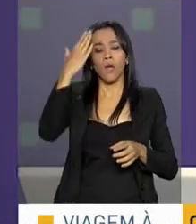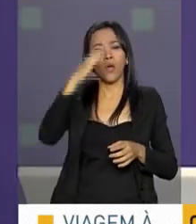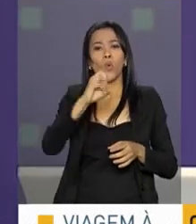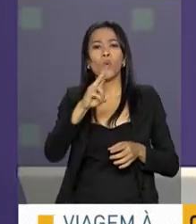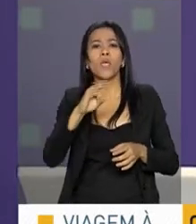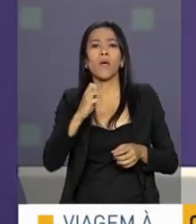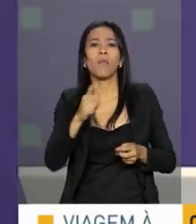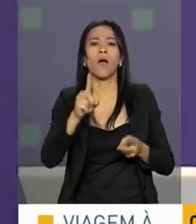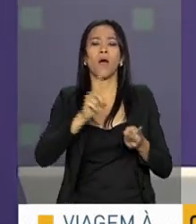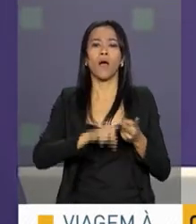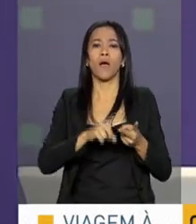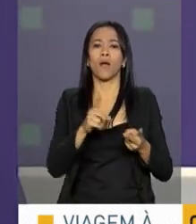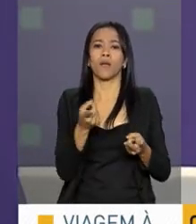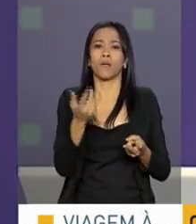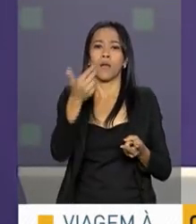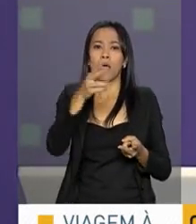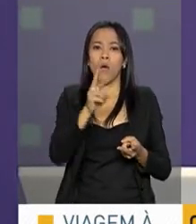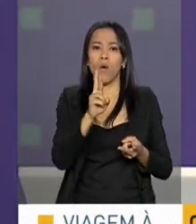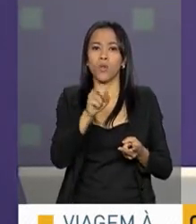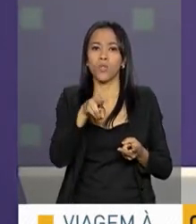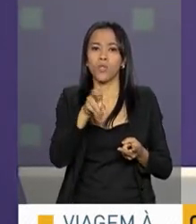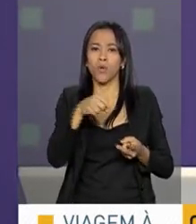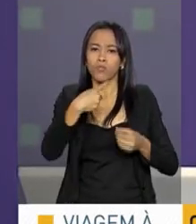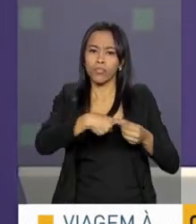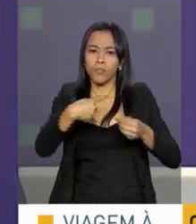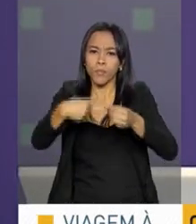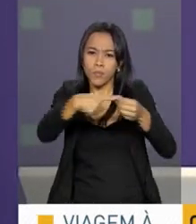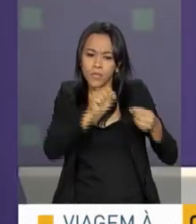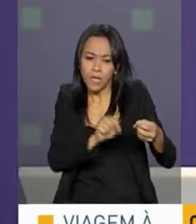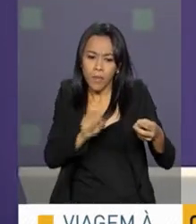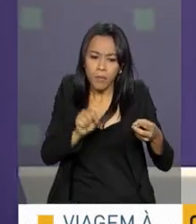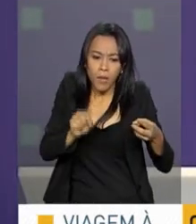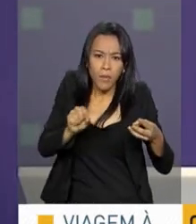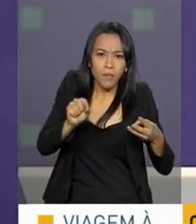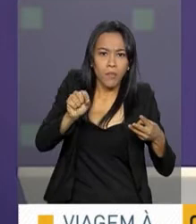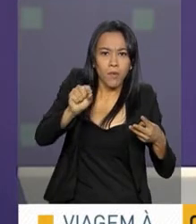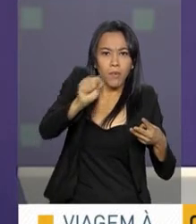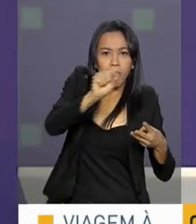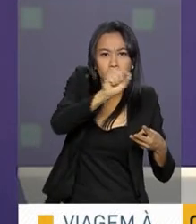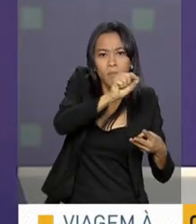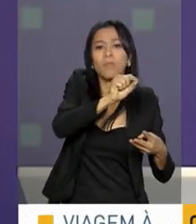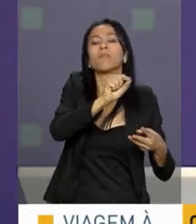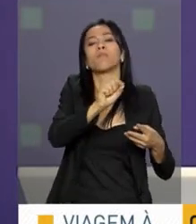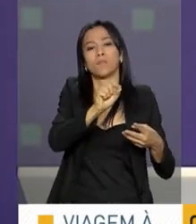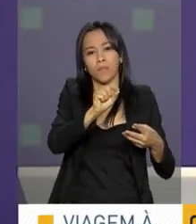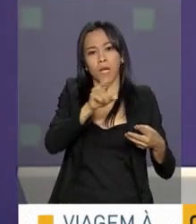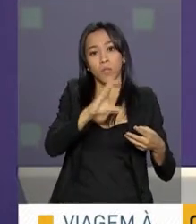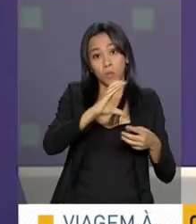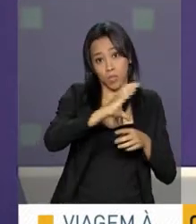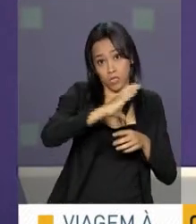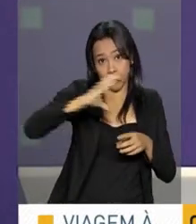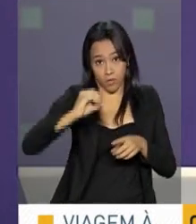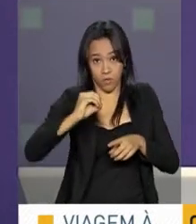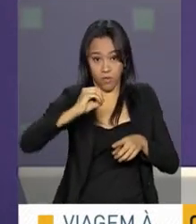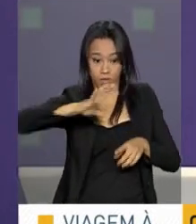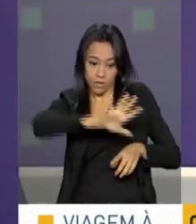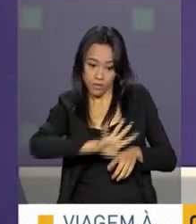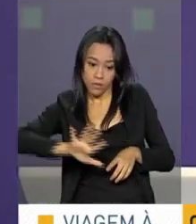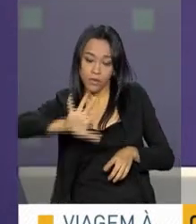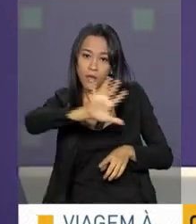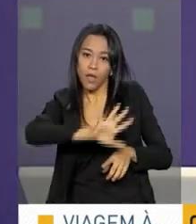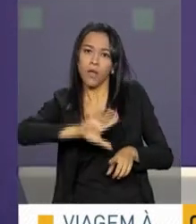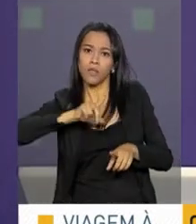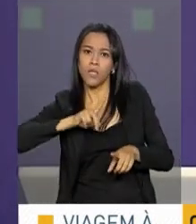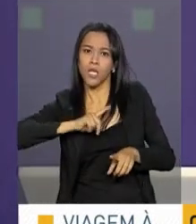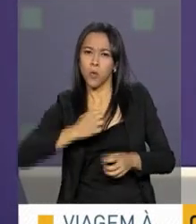aeroporto de Rondonópolis, Barra do Garça, Sinop, Alta Floresta, né, que é uma região de muita produção agrícola